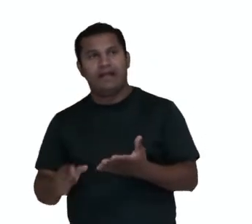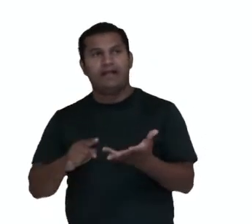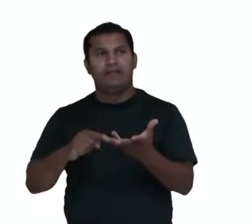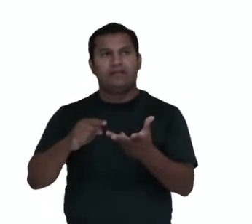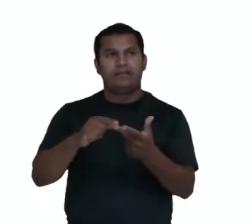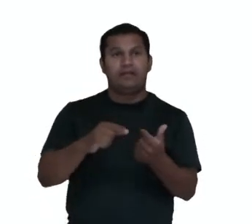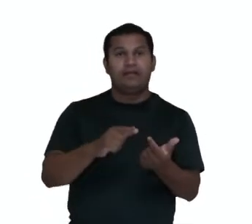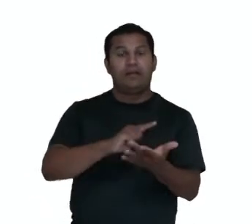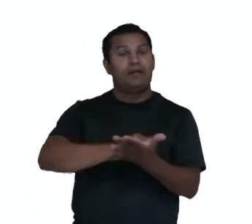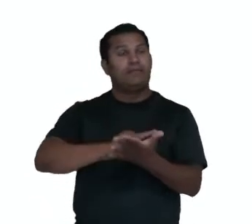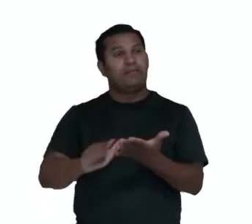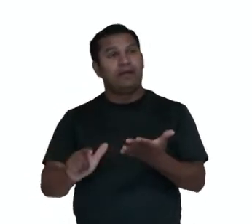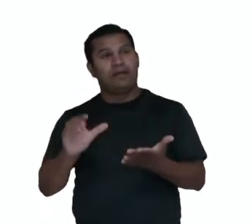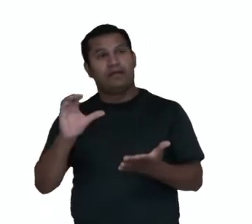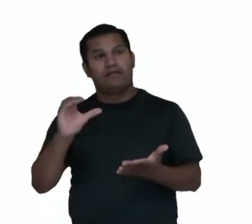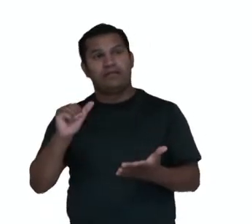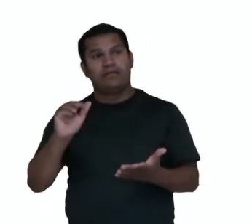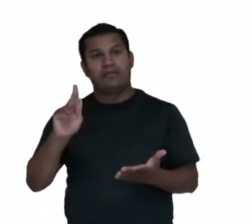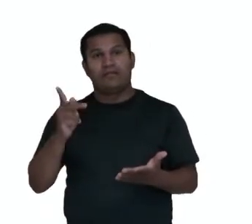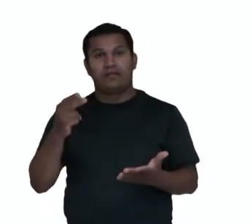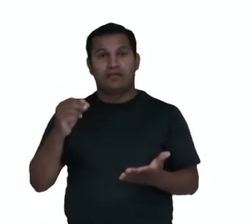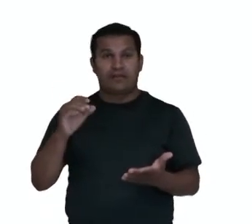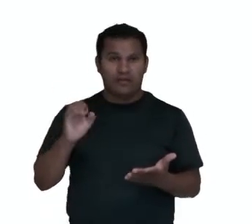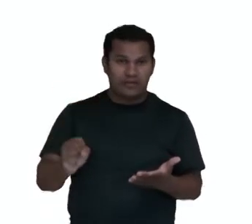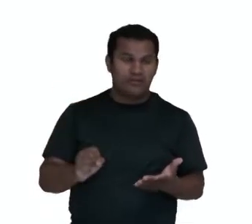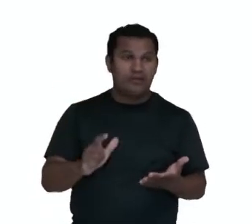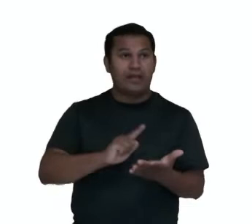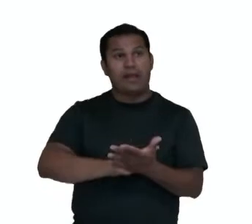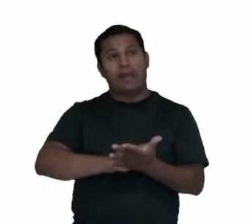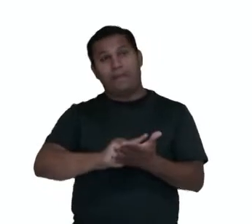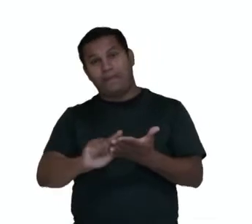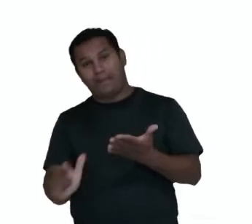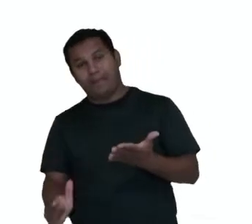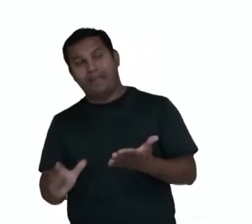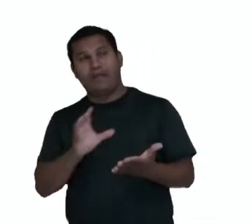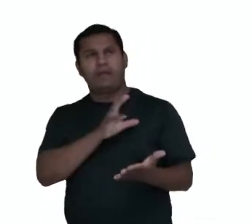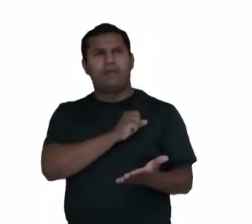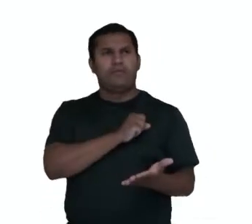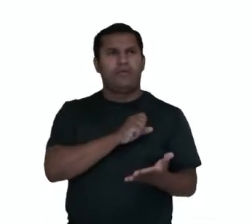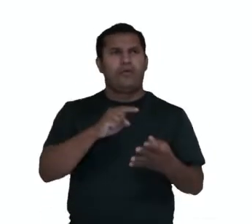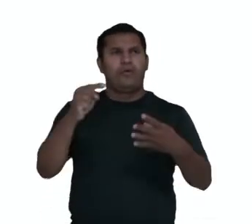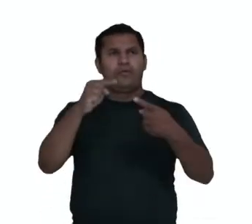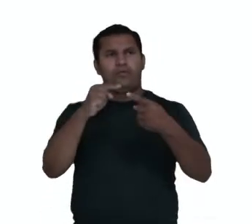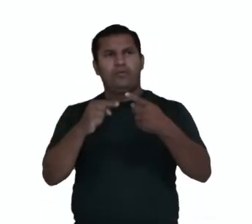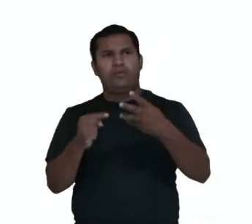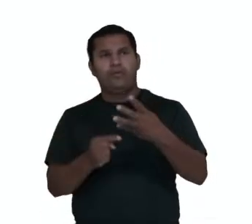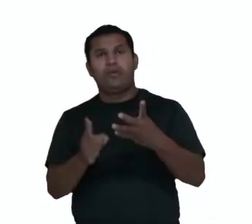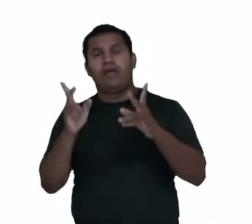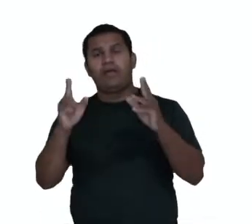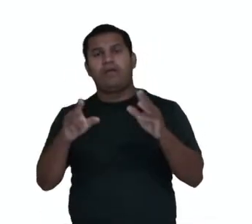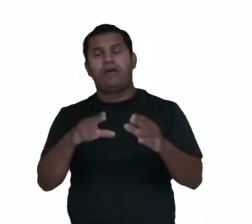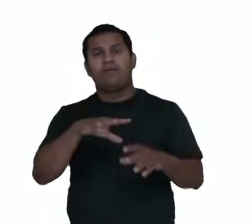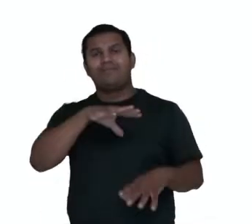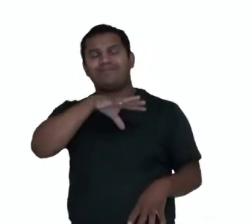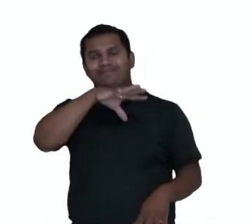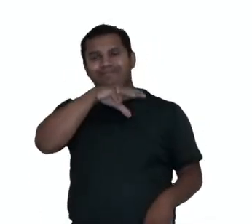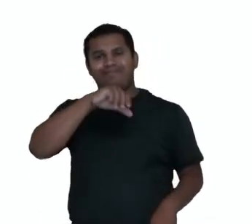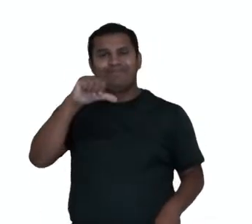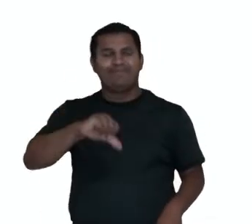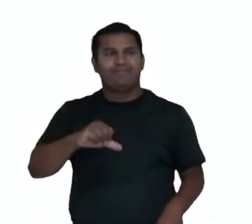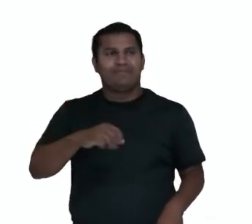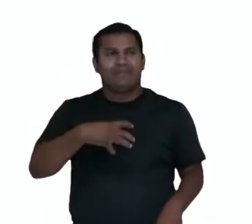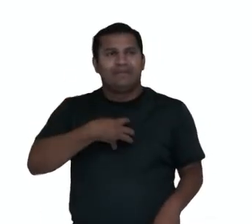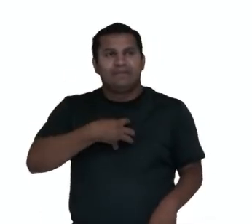desânimo. Já na quarta estrofe, a pessoa chamada responde. Acende meus textos, acende meus beijos, acende